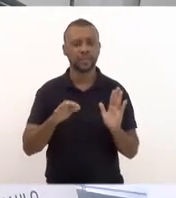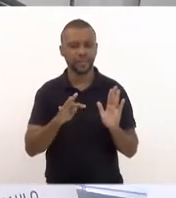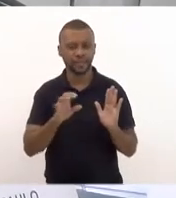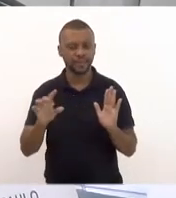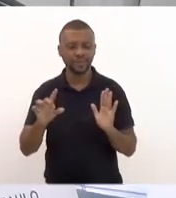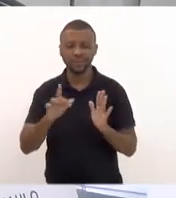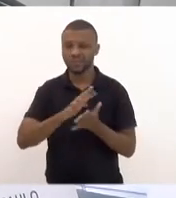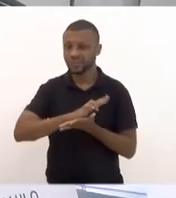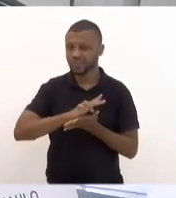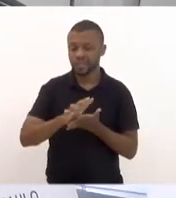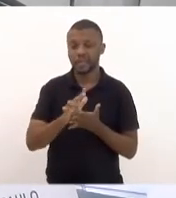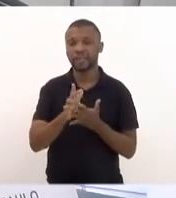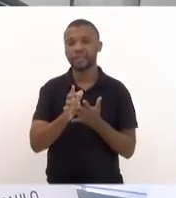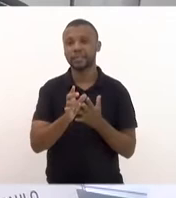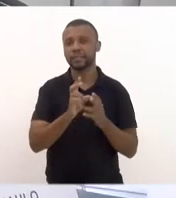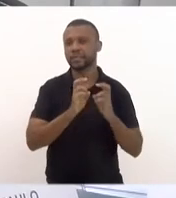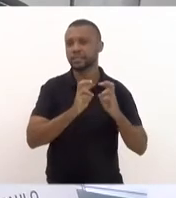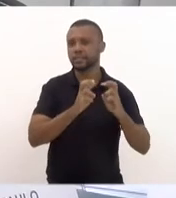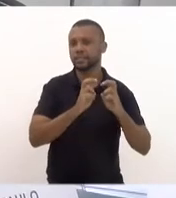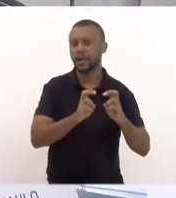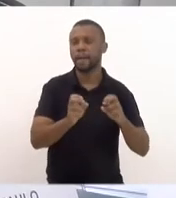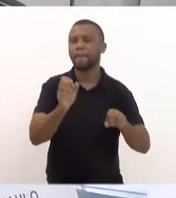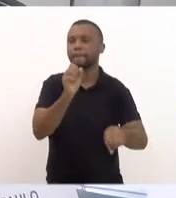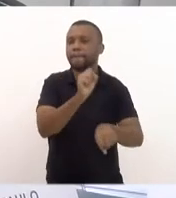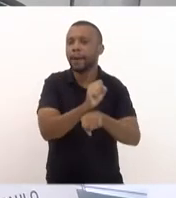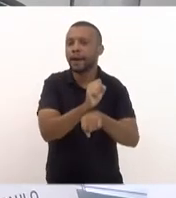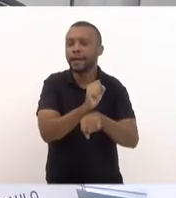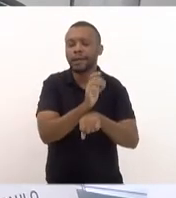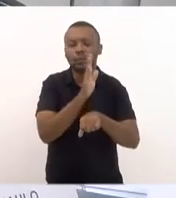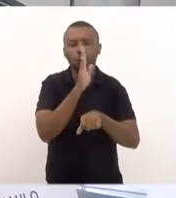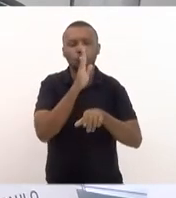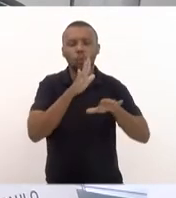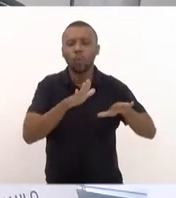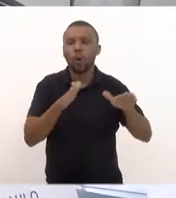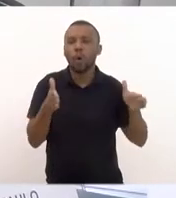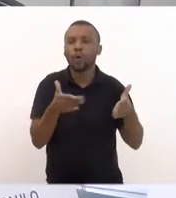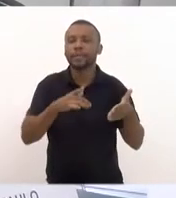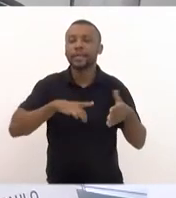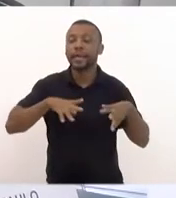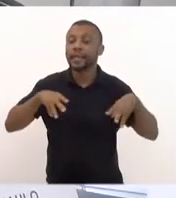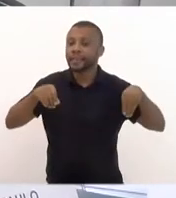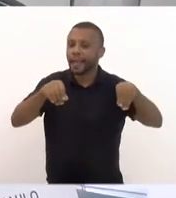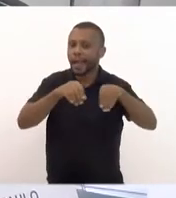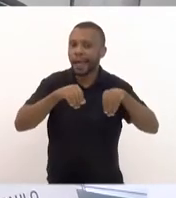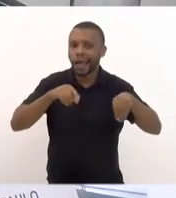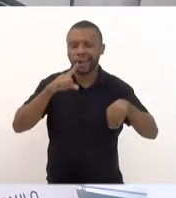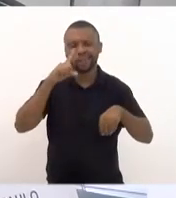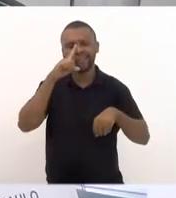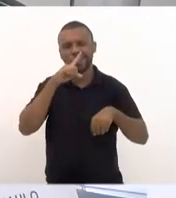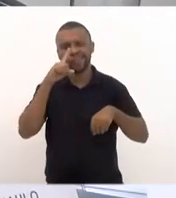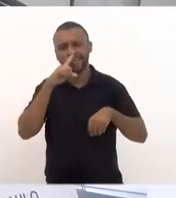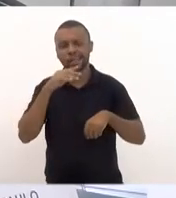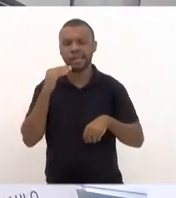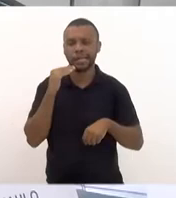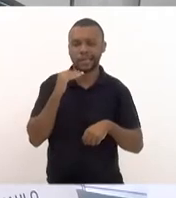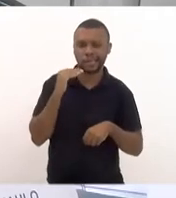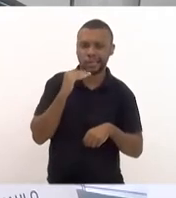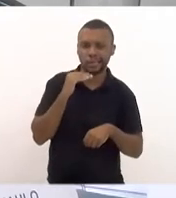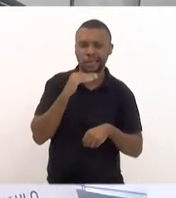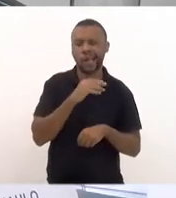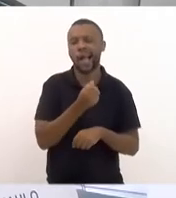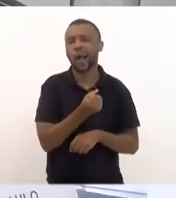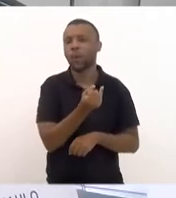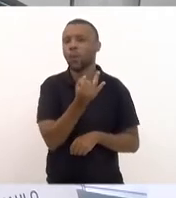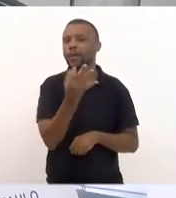ramais desativados, o que nós temos hoje de terras ocupadas irregularmente é uma